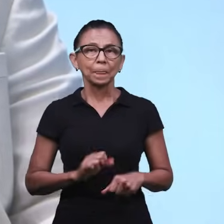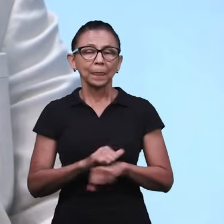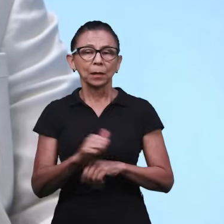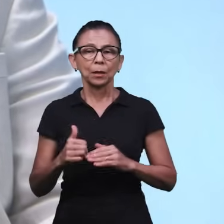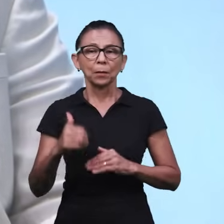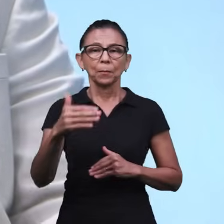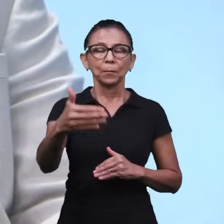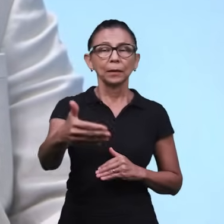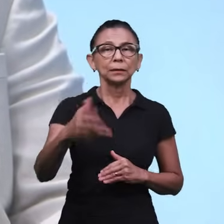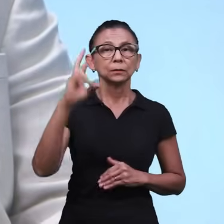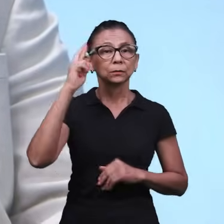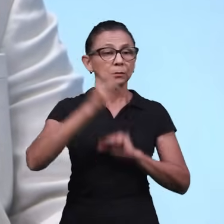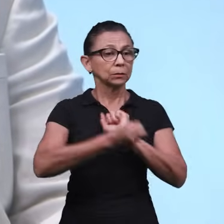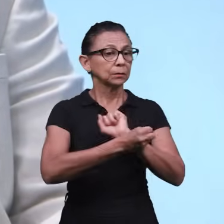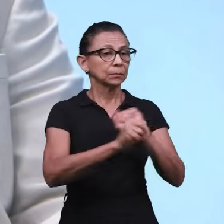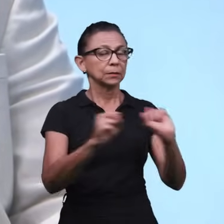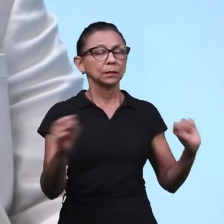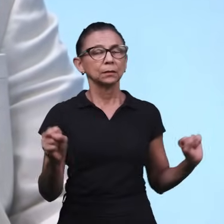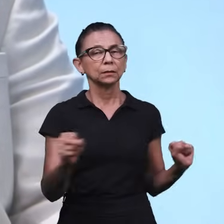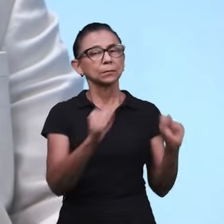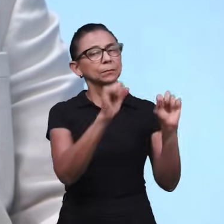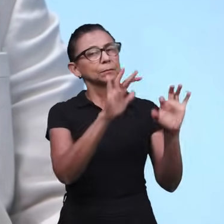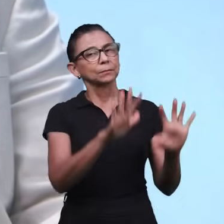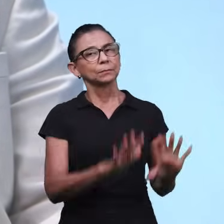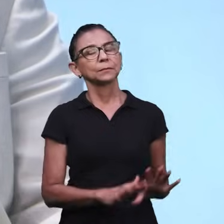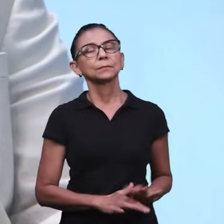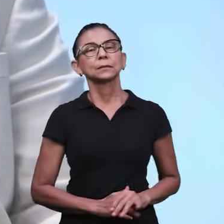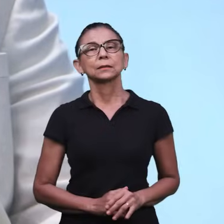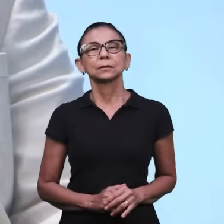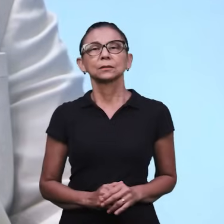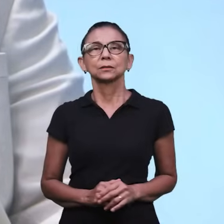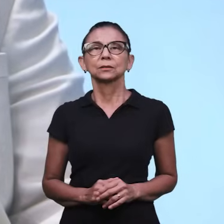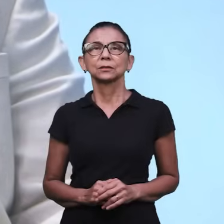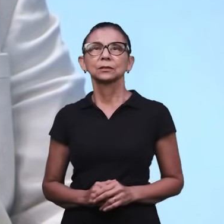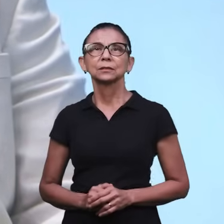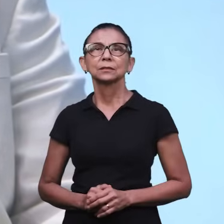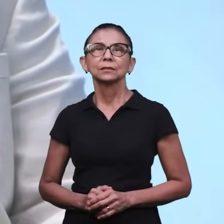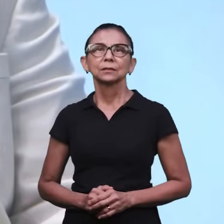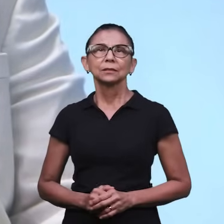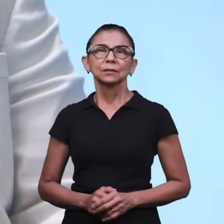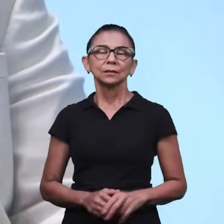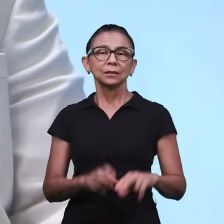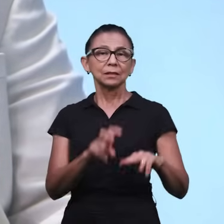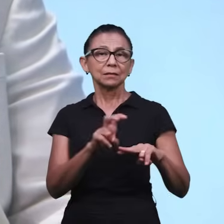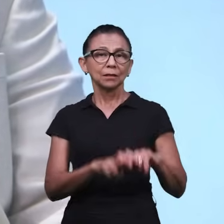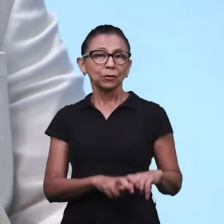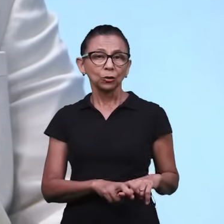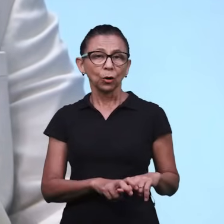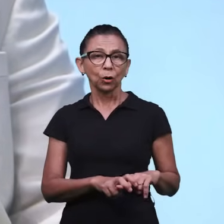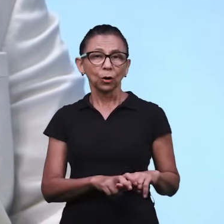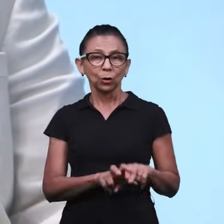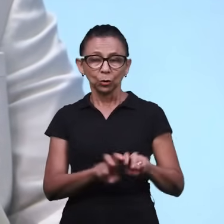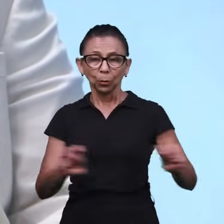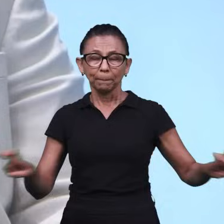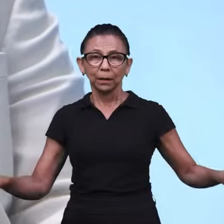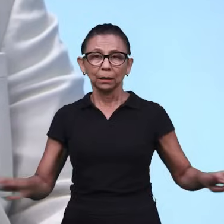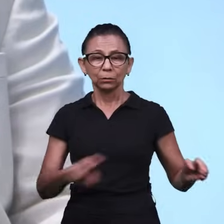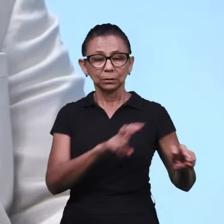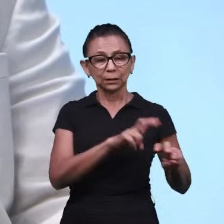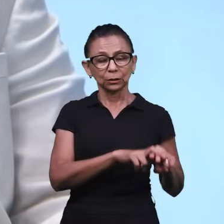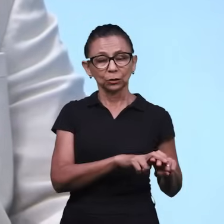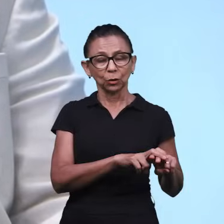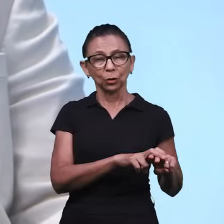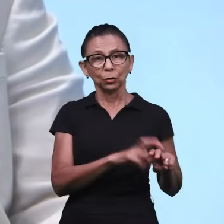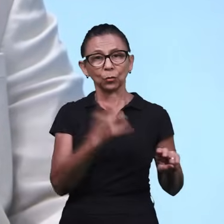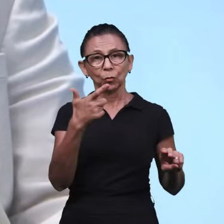foi uma libertação que o Senhor deu, foi uma bênção que o Senhor deu a ele. Nesse processo ele conseguiu sentar lá e ele gostou e para ele foi uma bênção. Então